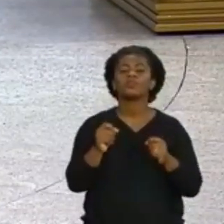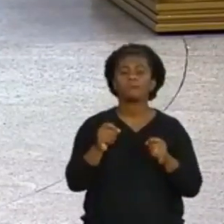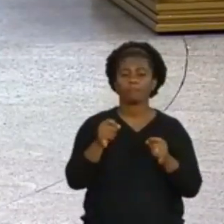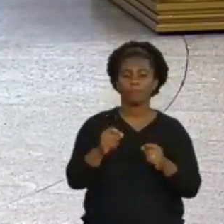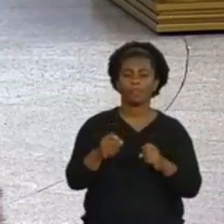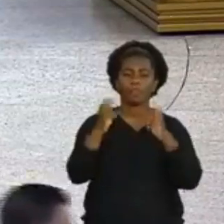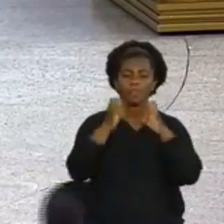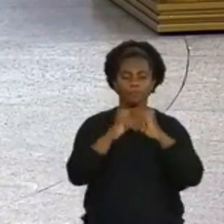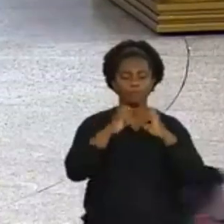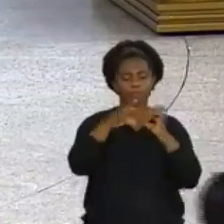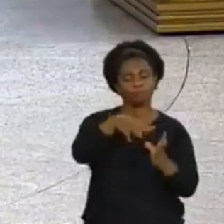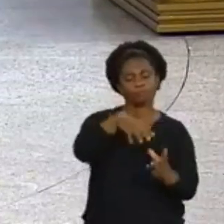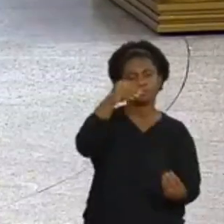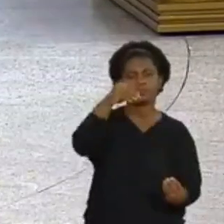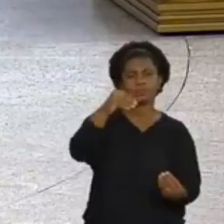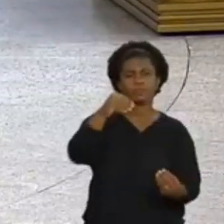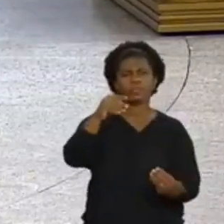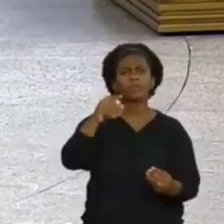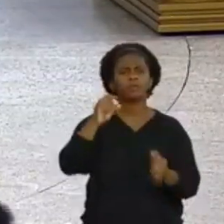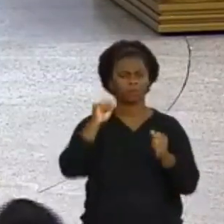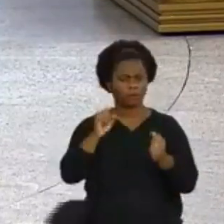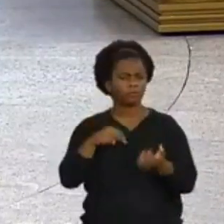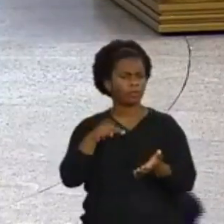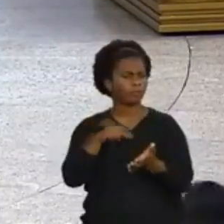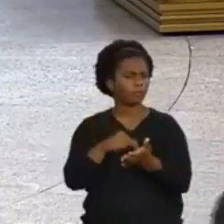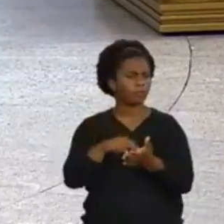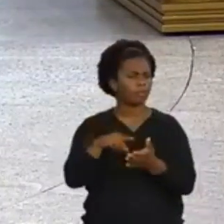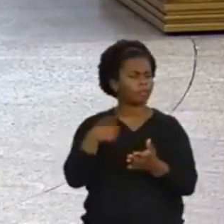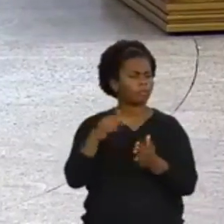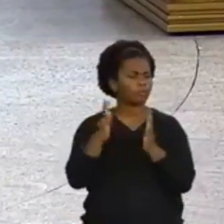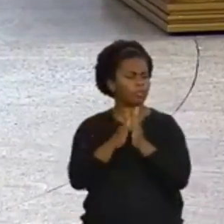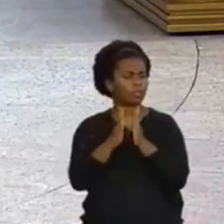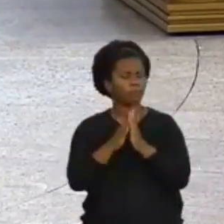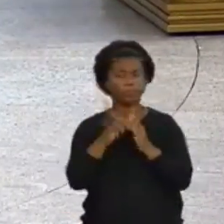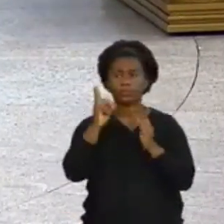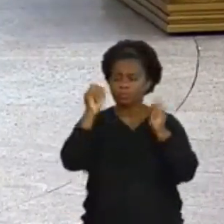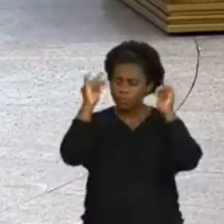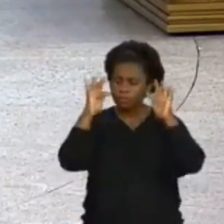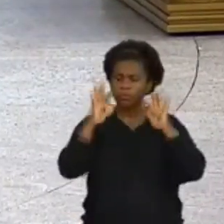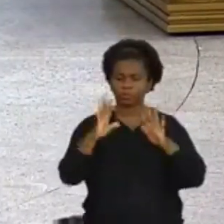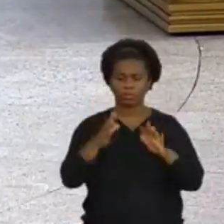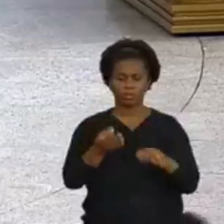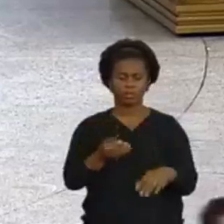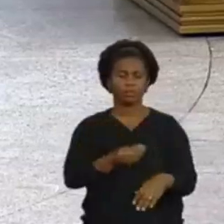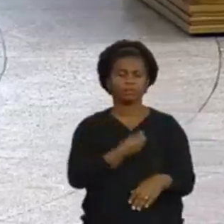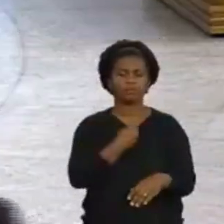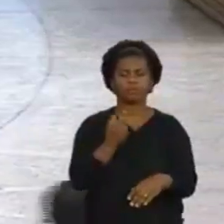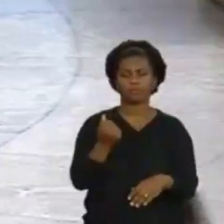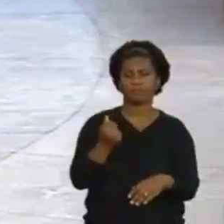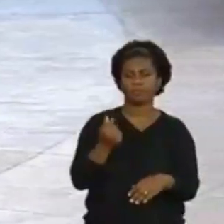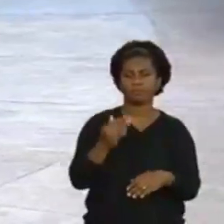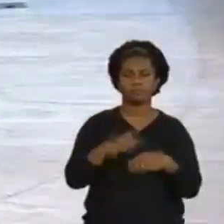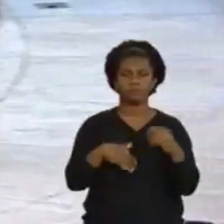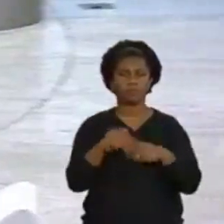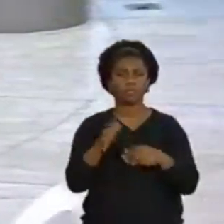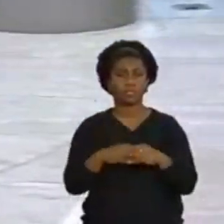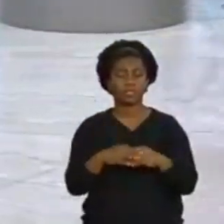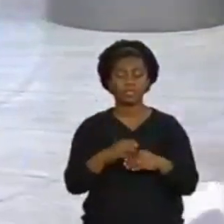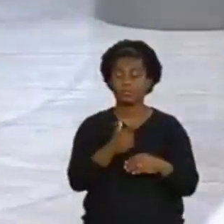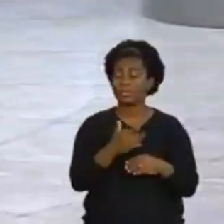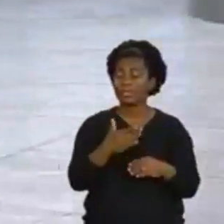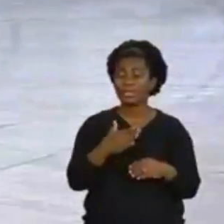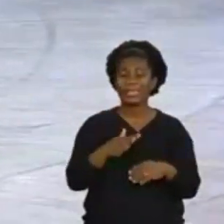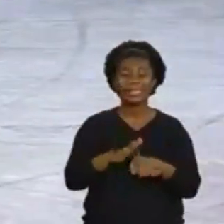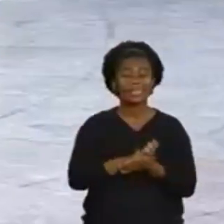que eu vou orar para Deus abrir portas, para Deus abençoar, para Deus te dar vitórias. Agora, não existe nada mais glorioso do que ganhar uma